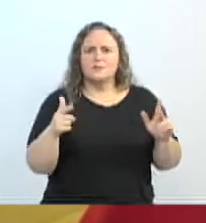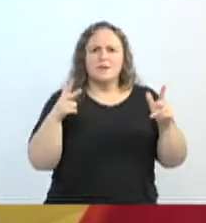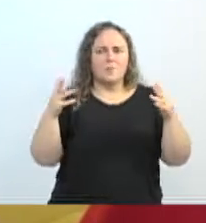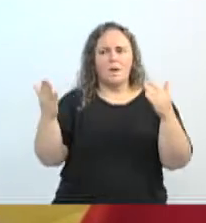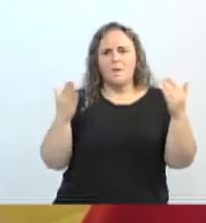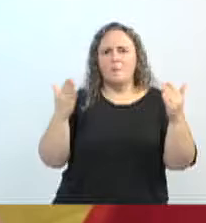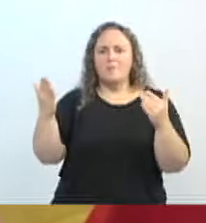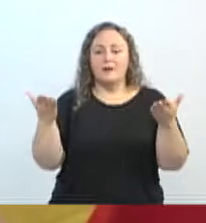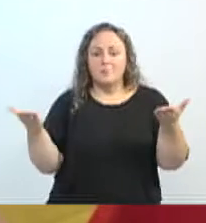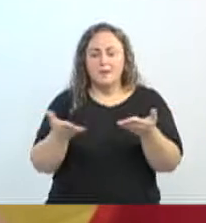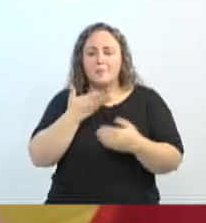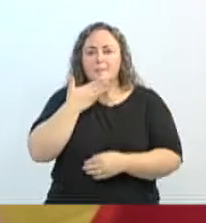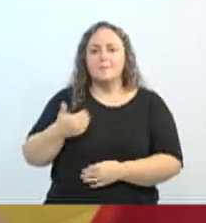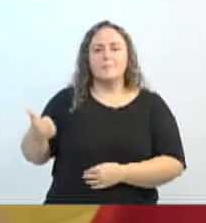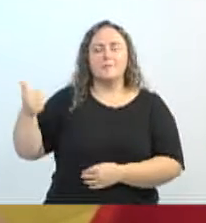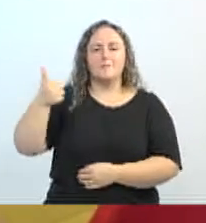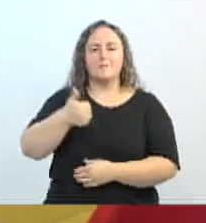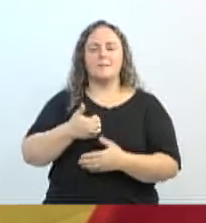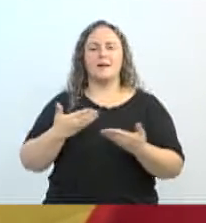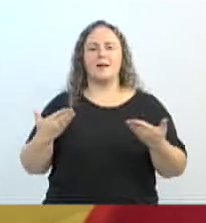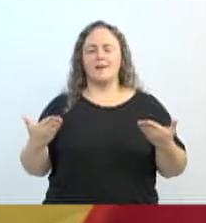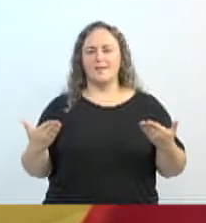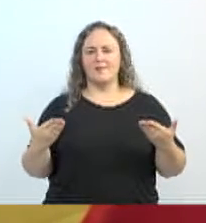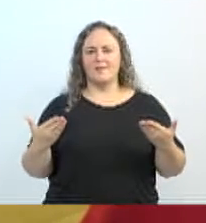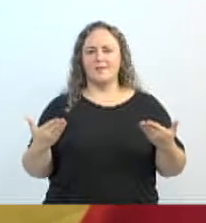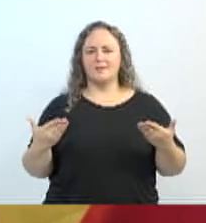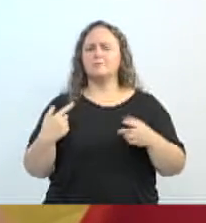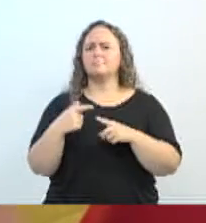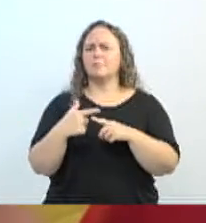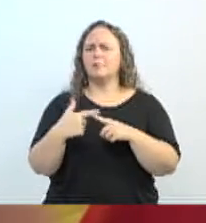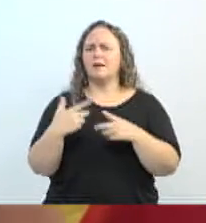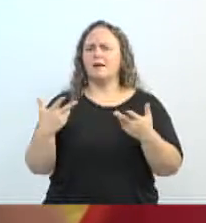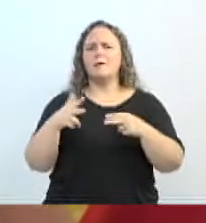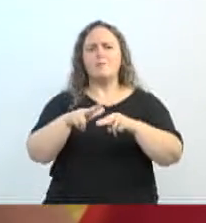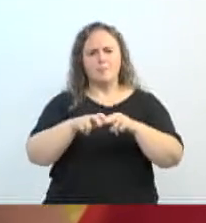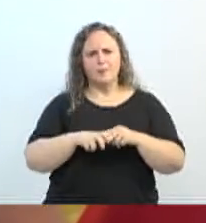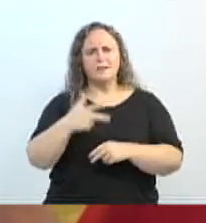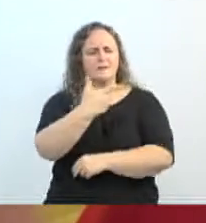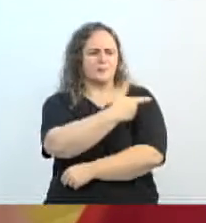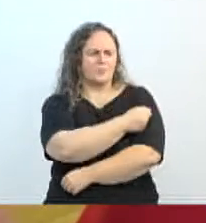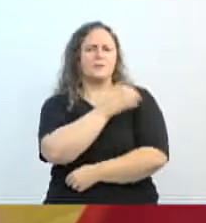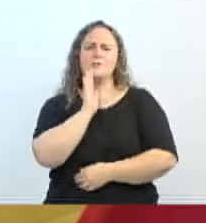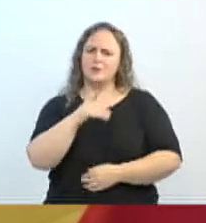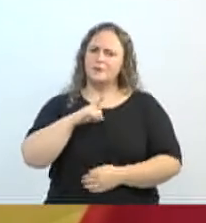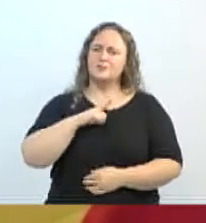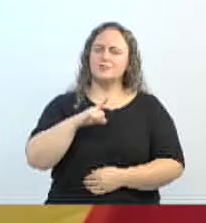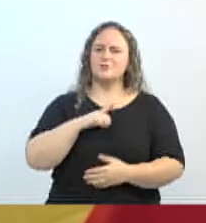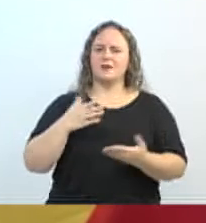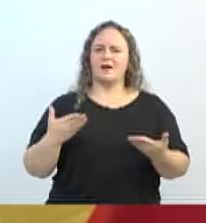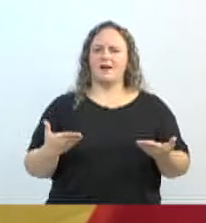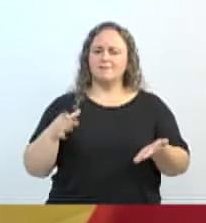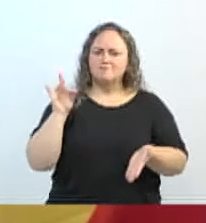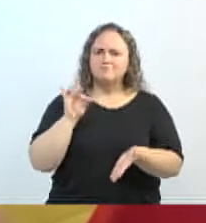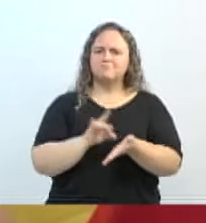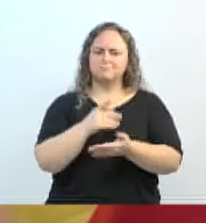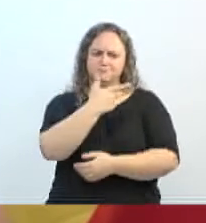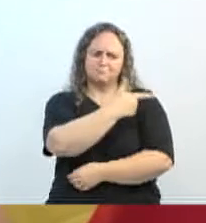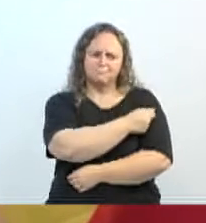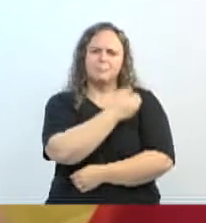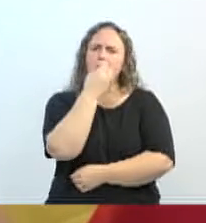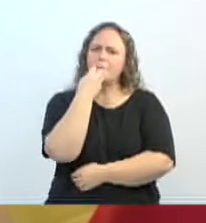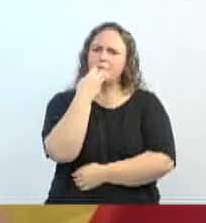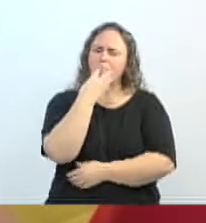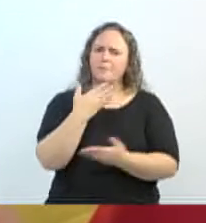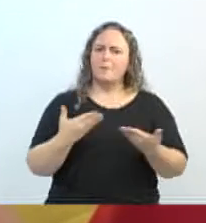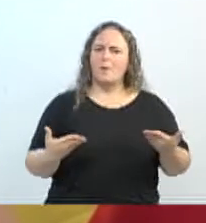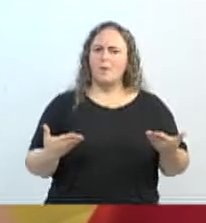não estão chegando no leito de UTI, é por conta da vacinação, senhores vereadores. Então, realmente, a vacinação funciona, mas tem